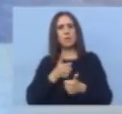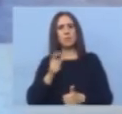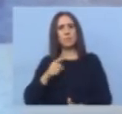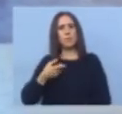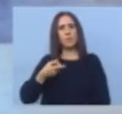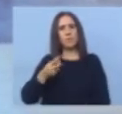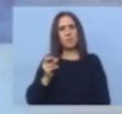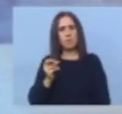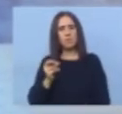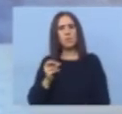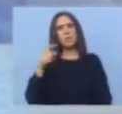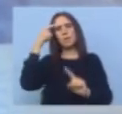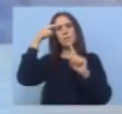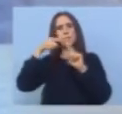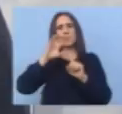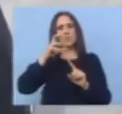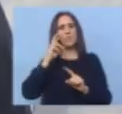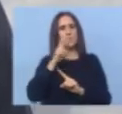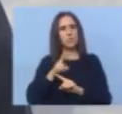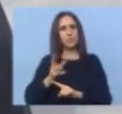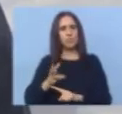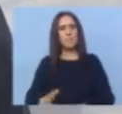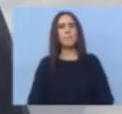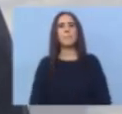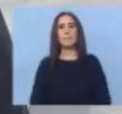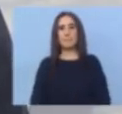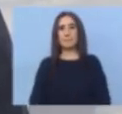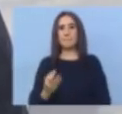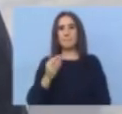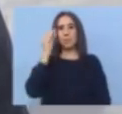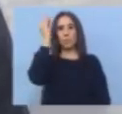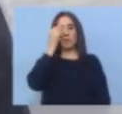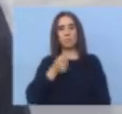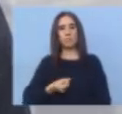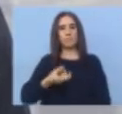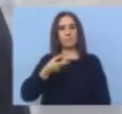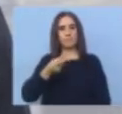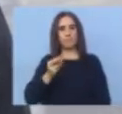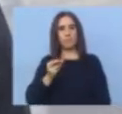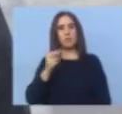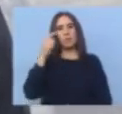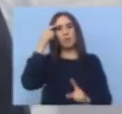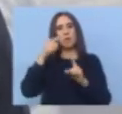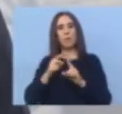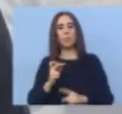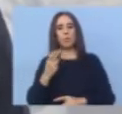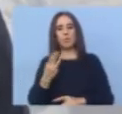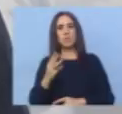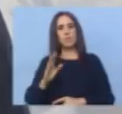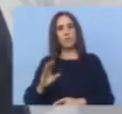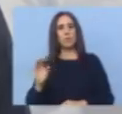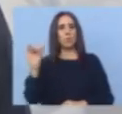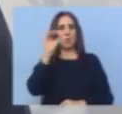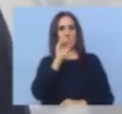visitadas por Missões País. Sim, já houve 93 localidades. Nós o que procuramos é que cada missão fique 3 anos em cada